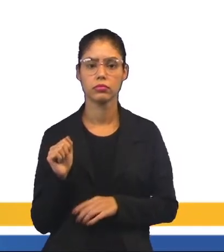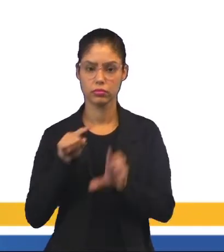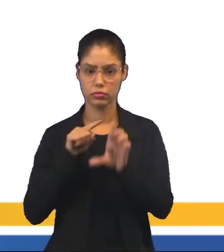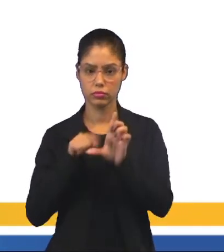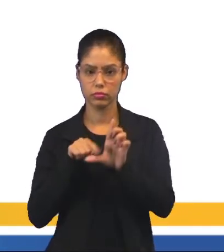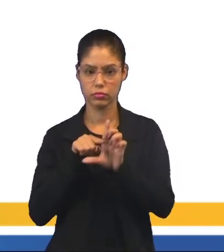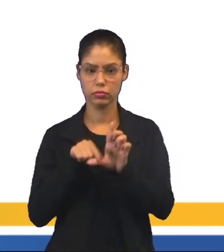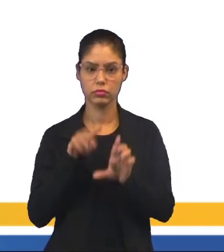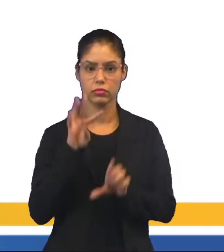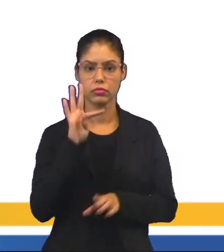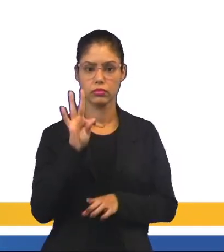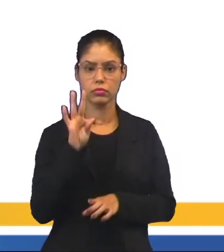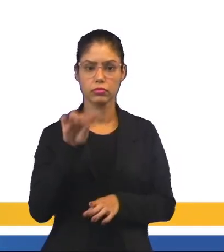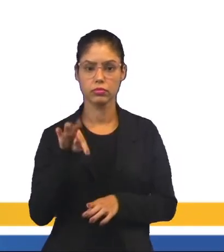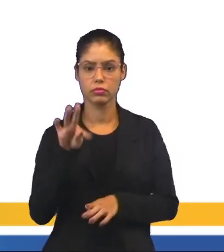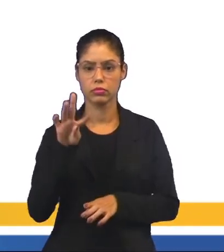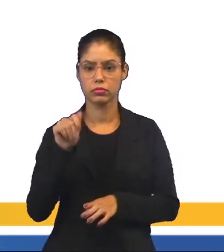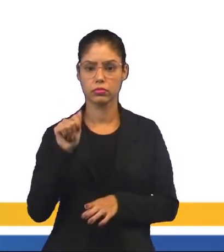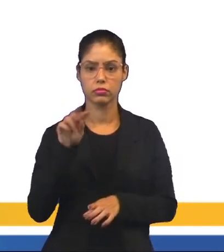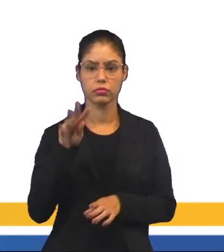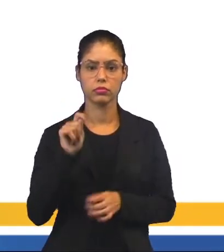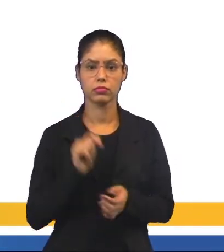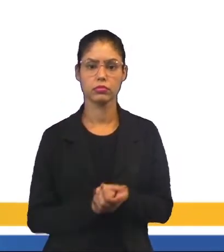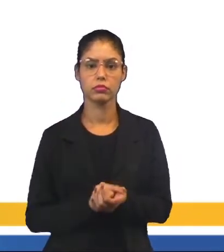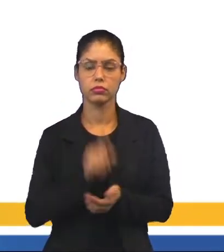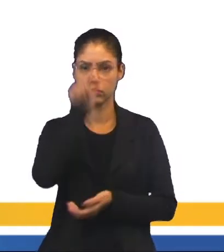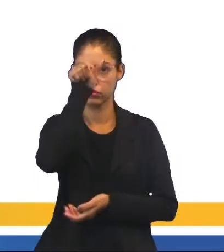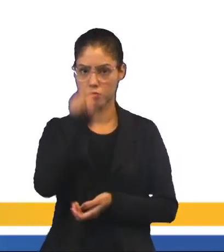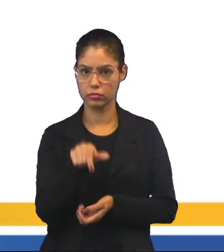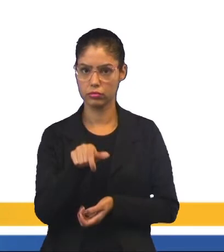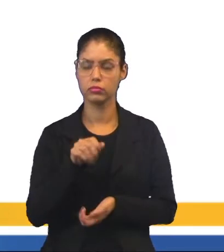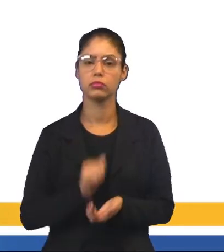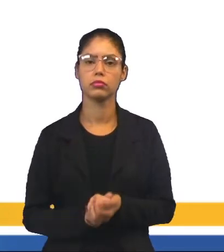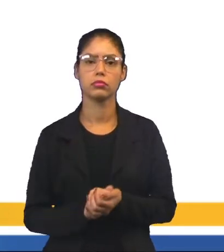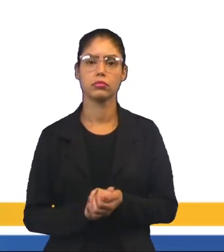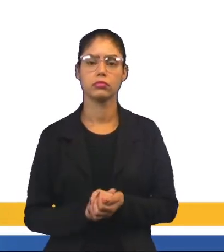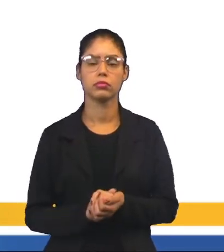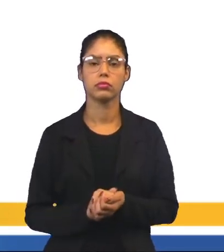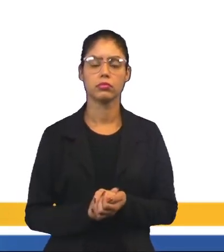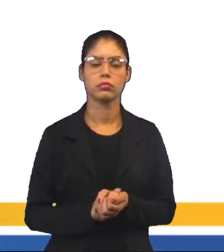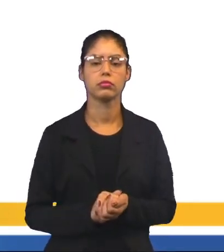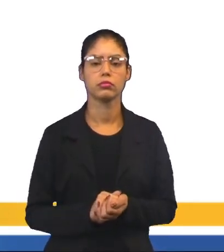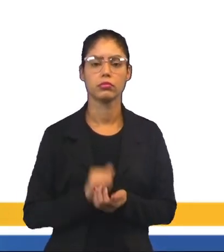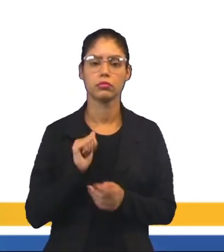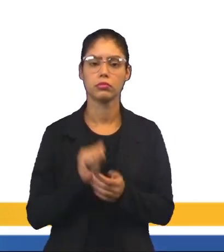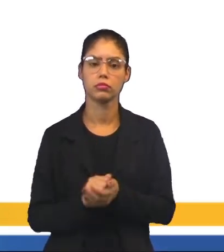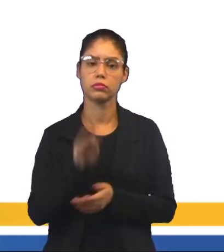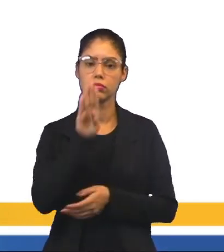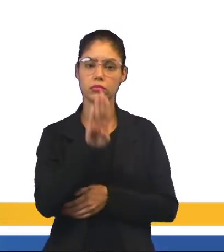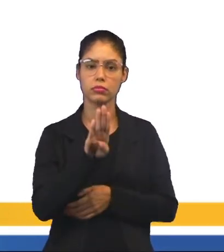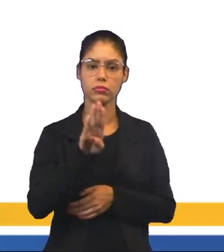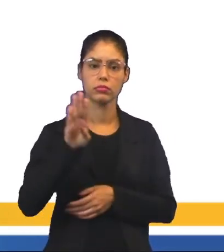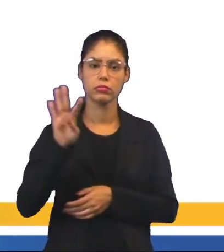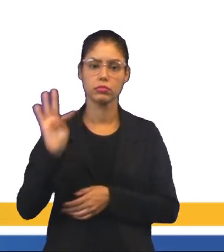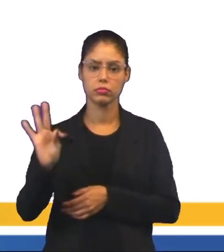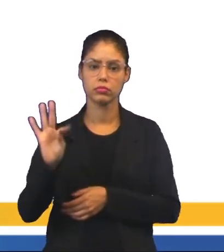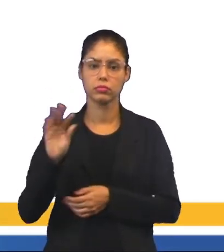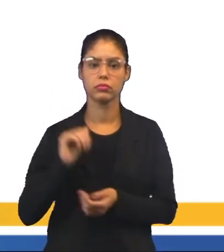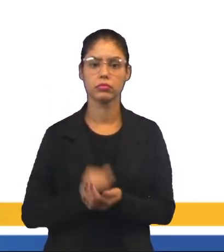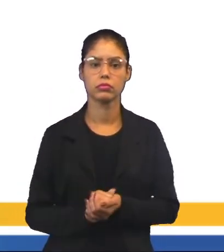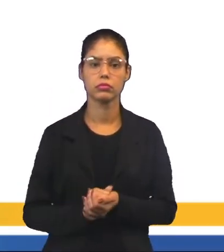ângulo θ, está mostrando ali ao meio do gráfico, o ângulo θ, ponto P e ponto B, na reta